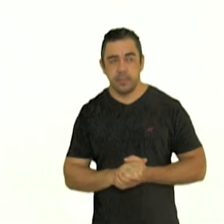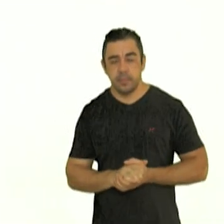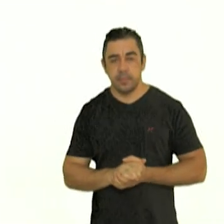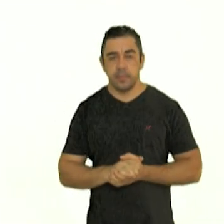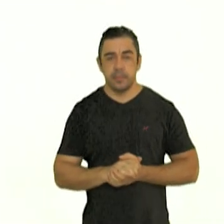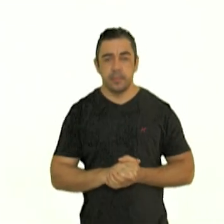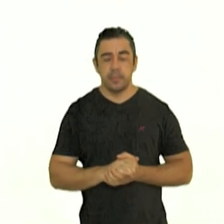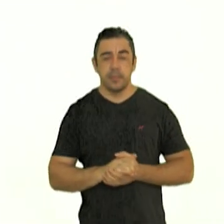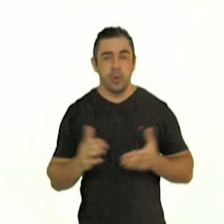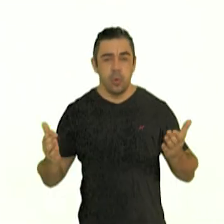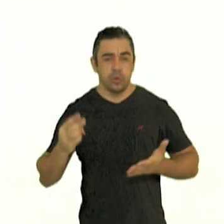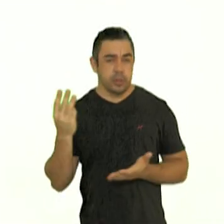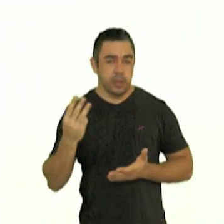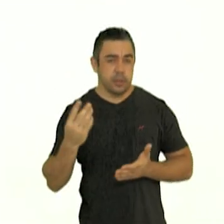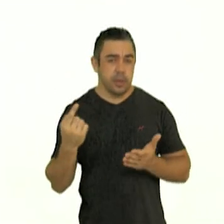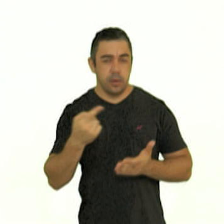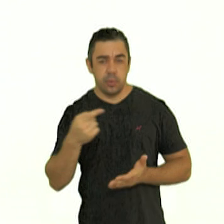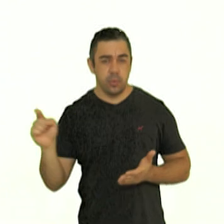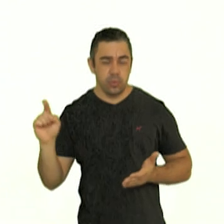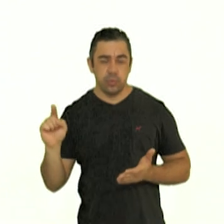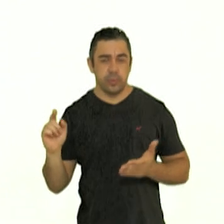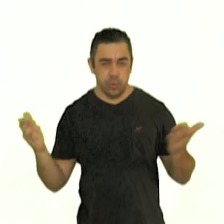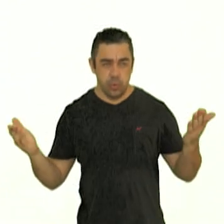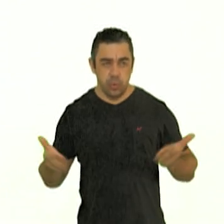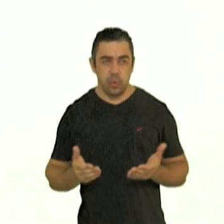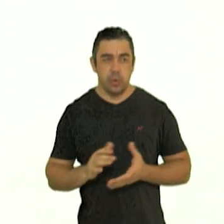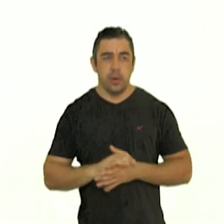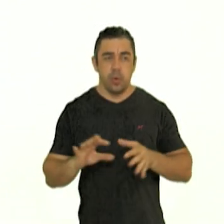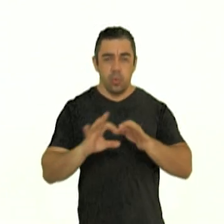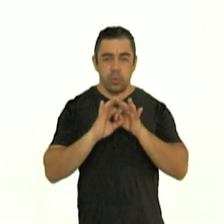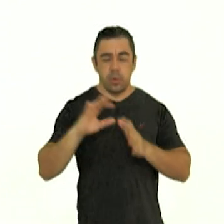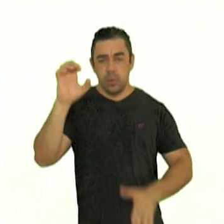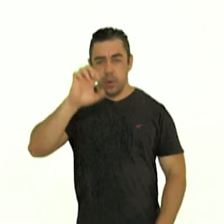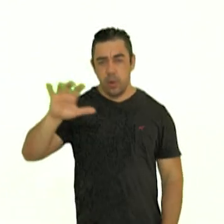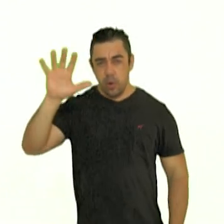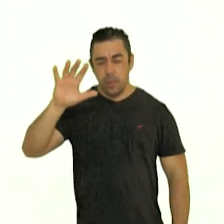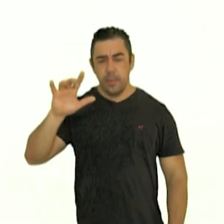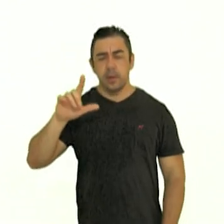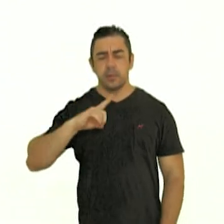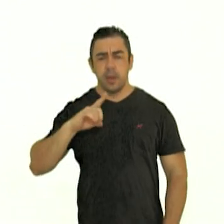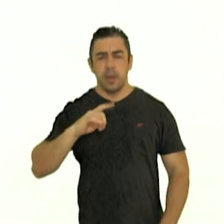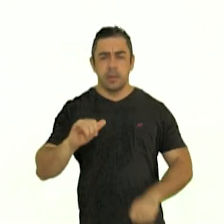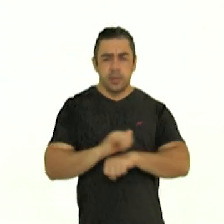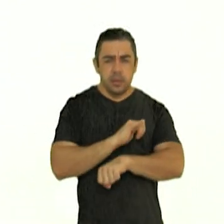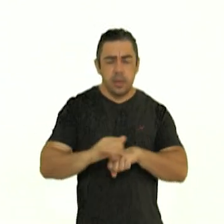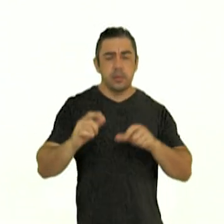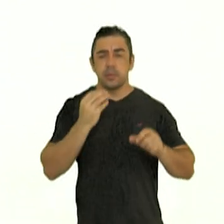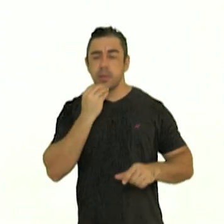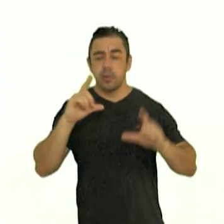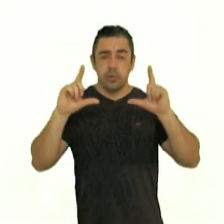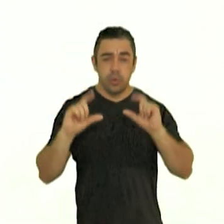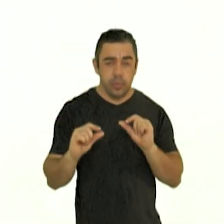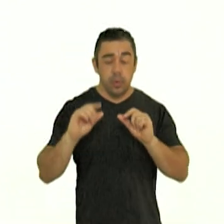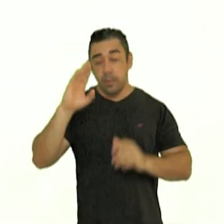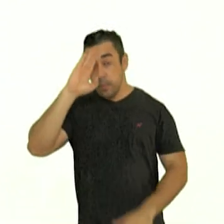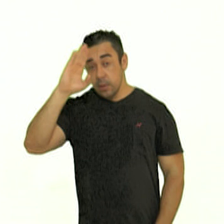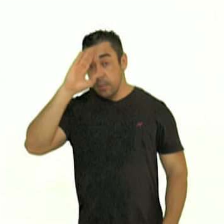Berlim. Vamos para o nosso último quiz do dia de hoje. A União Europeia vem criando vários instrumentos para diminuir,